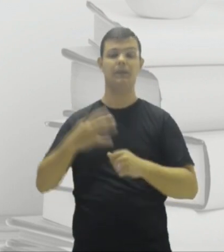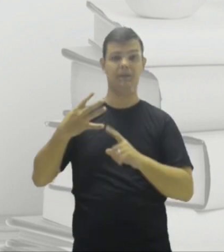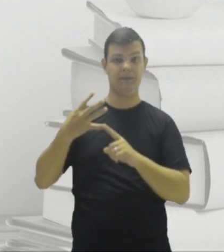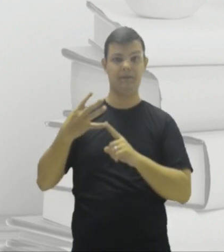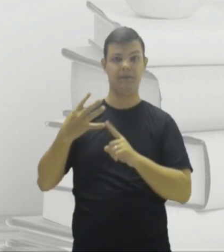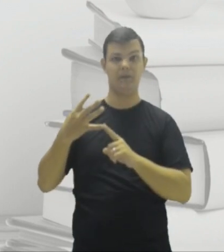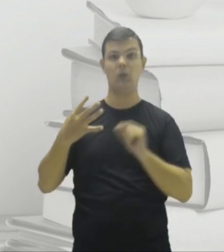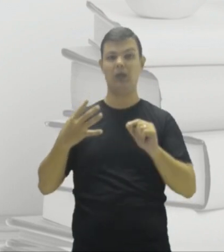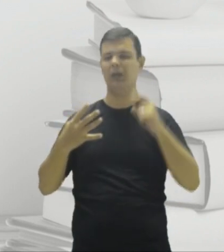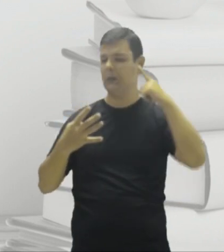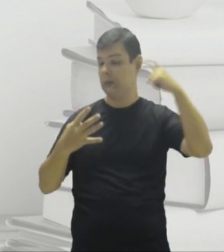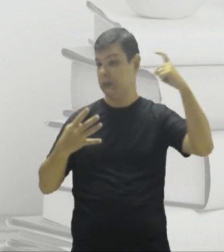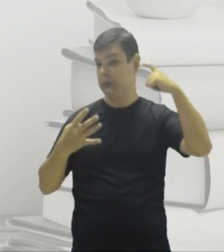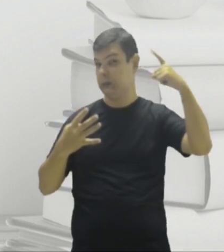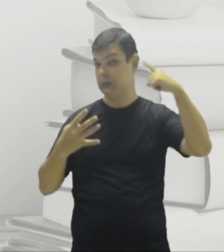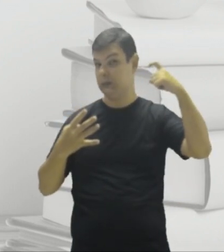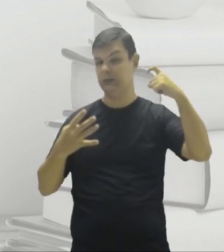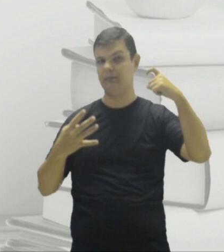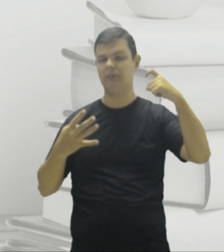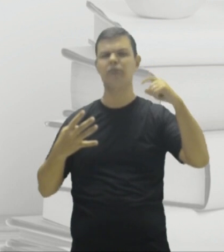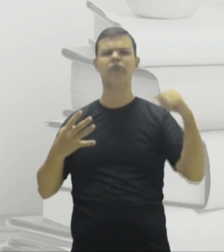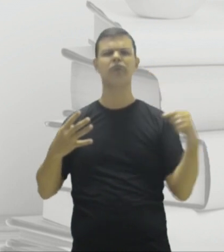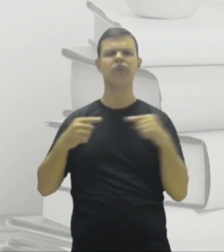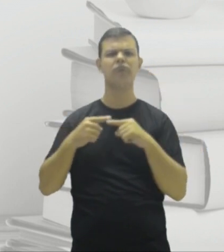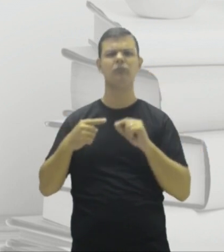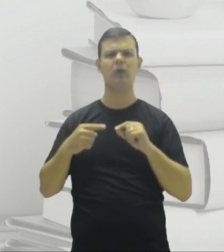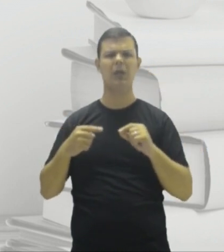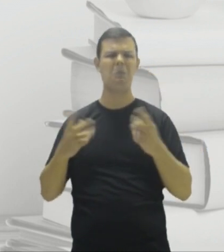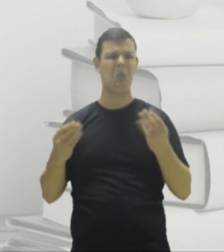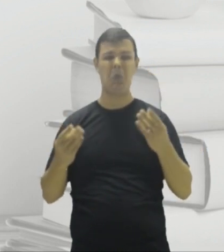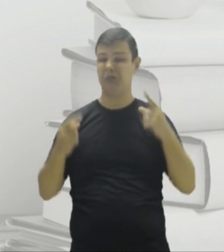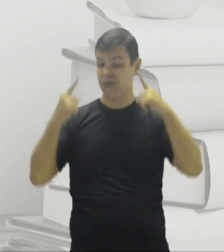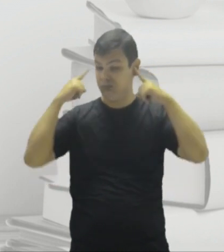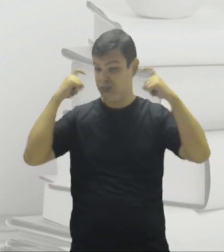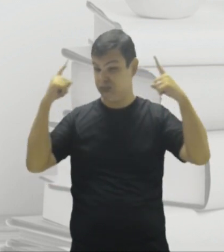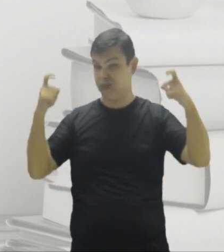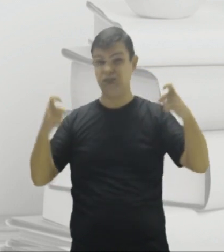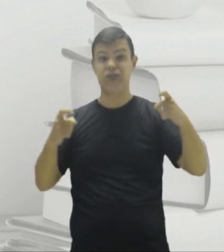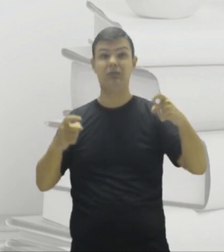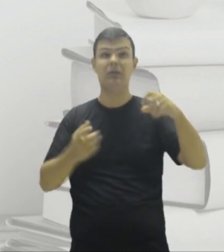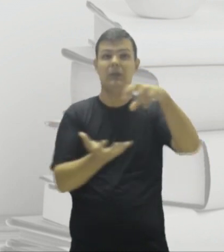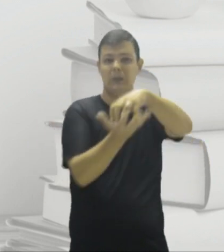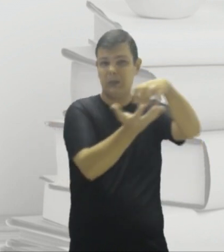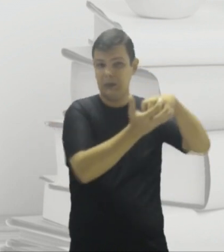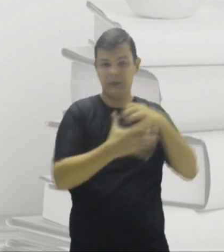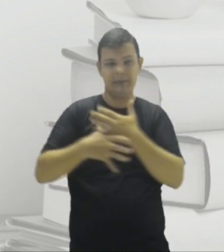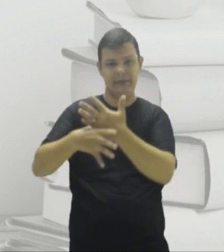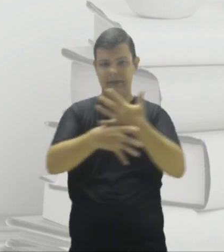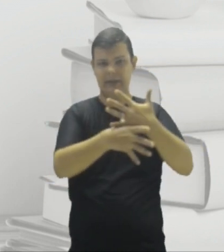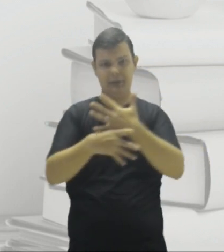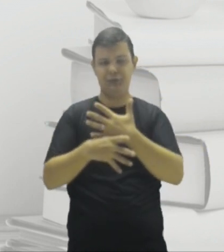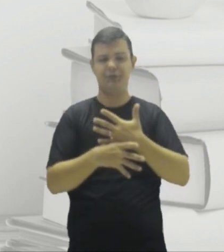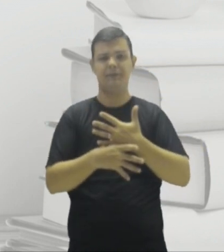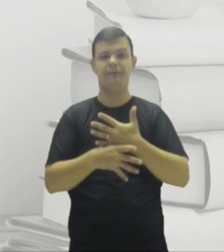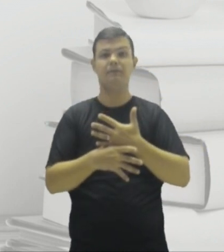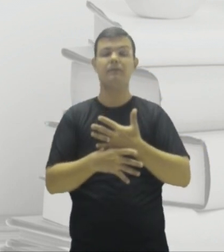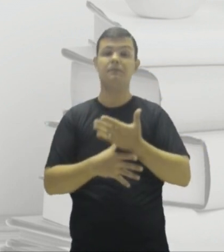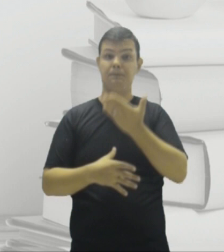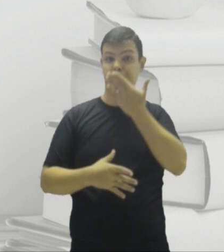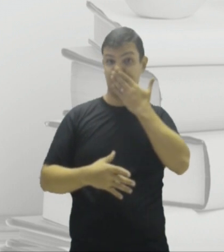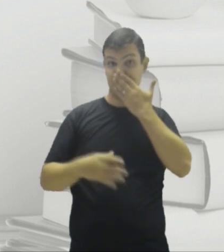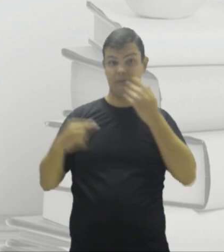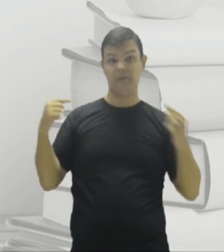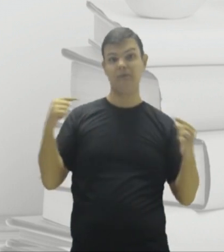4. Poluição sonora. Trata-se do excesso de barulho nos espaços das cidades. Esse tipo